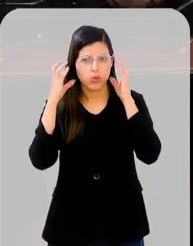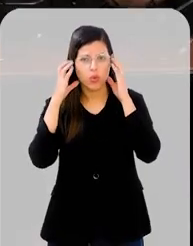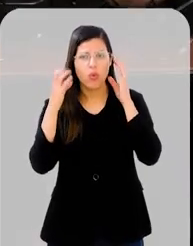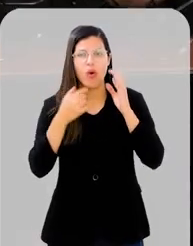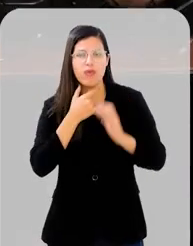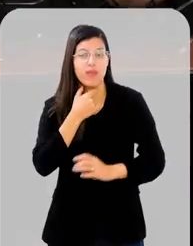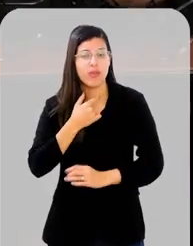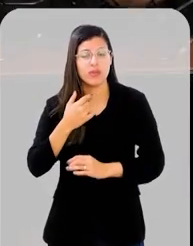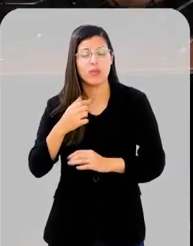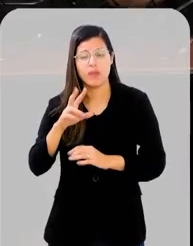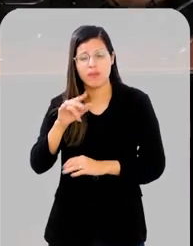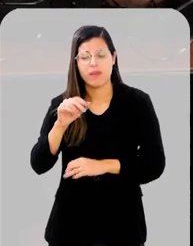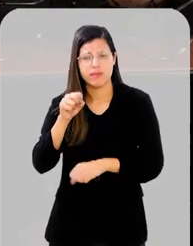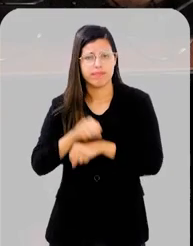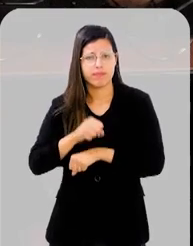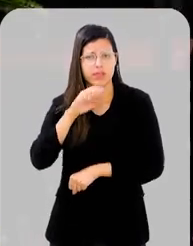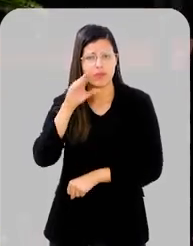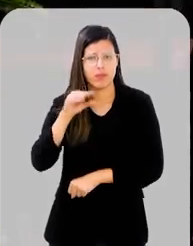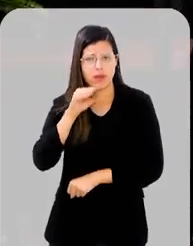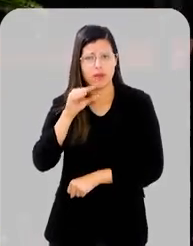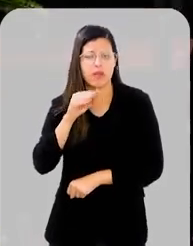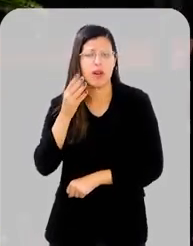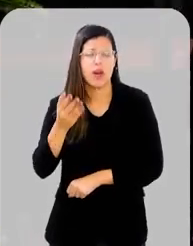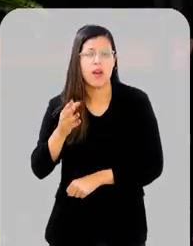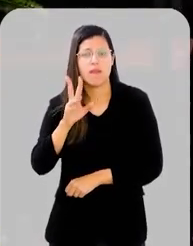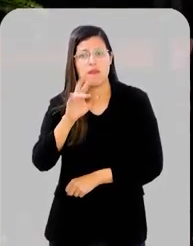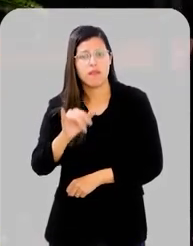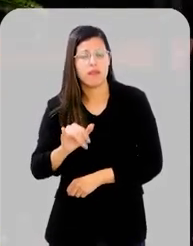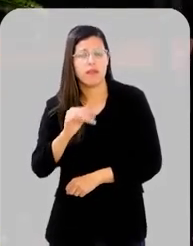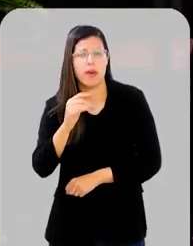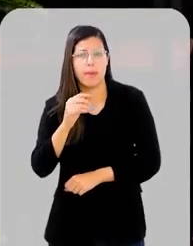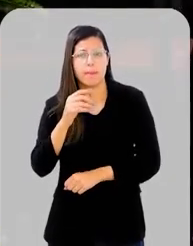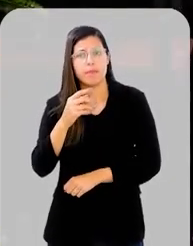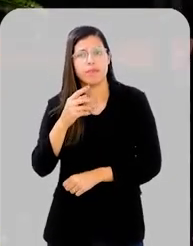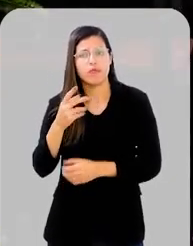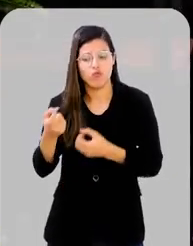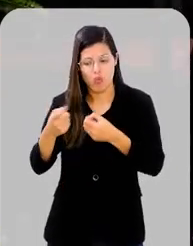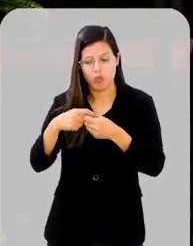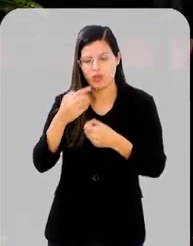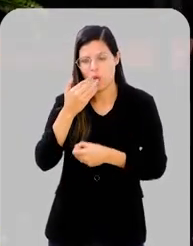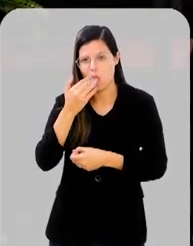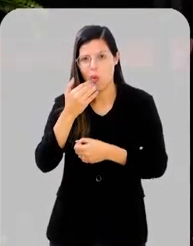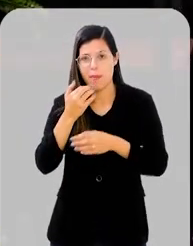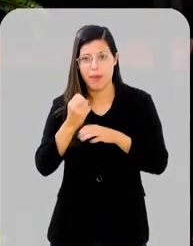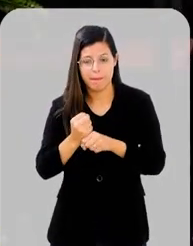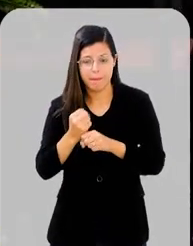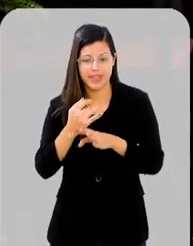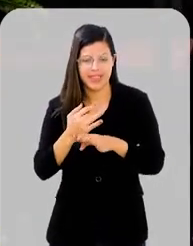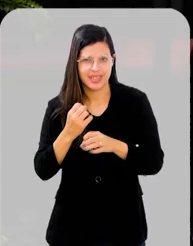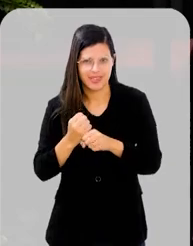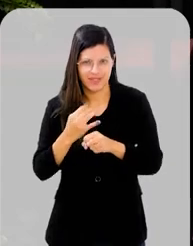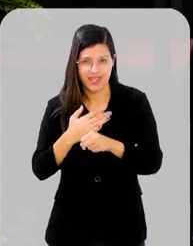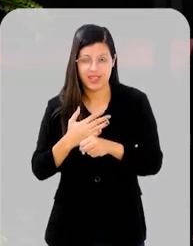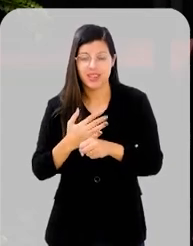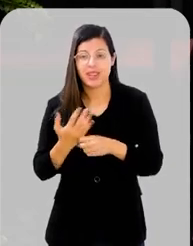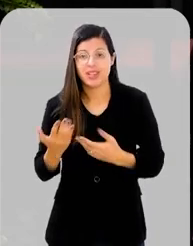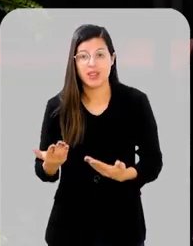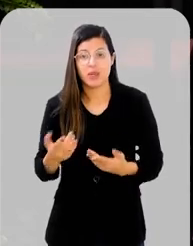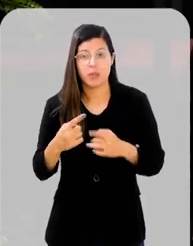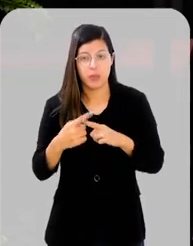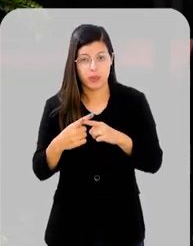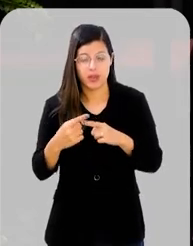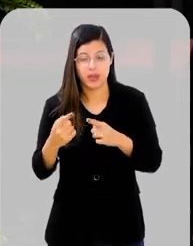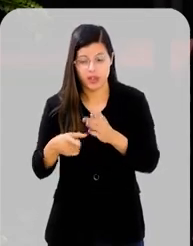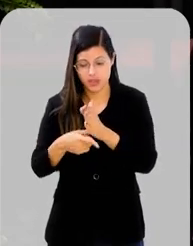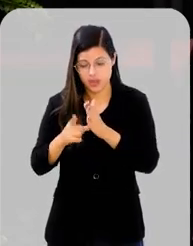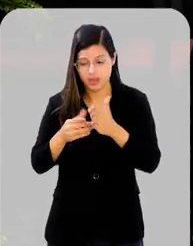falar ela vai voltar a comer batata frita porque antes ela tinha seletividade alimentar e essa criança que agora